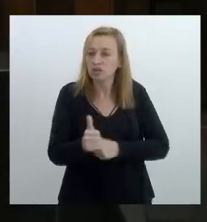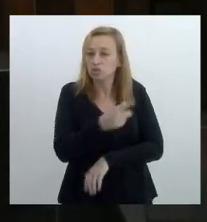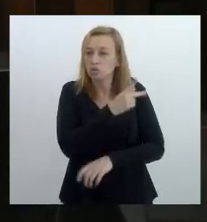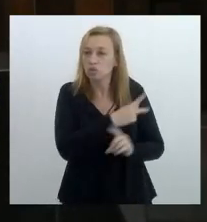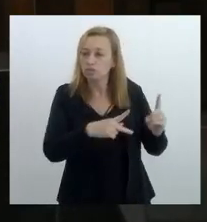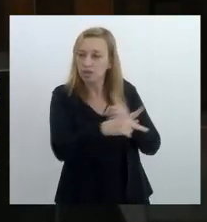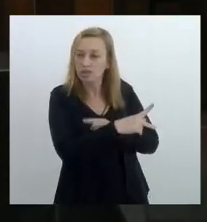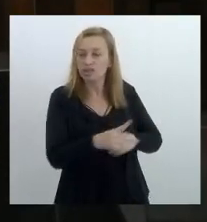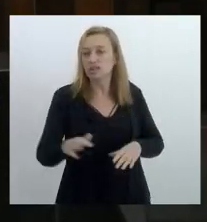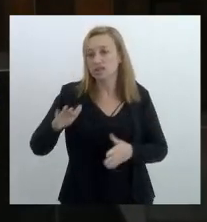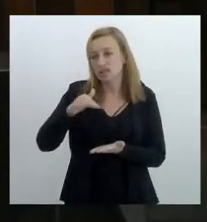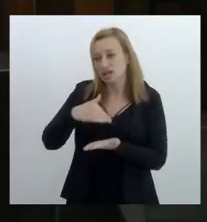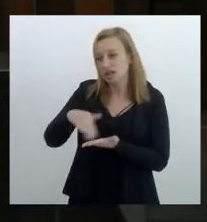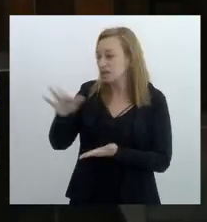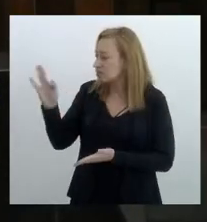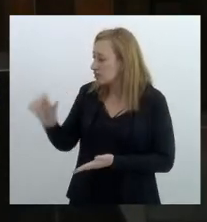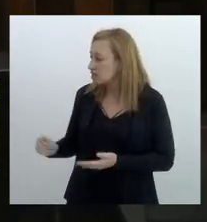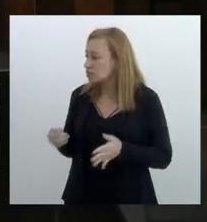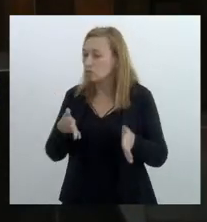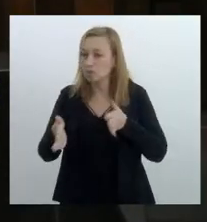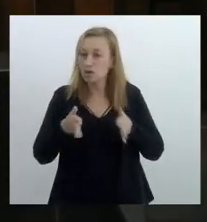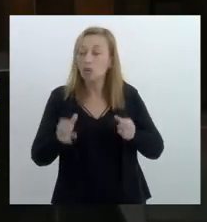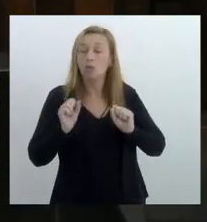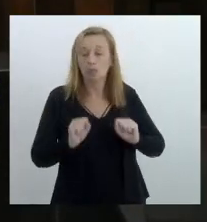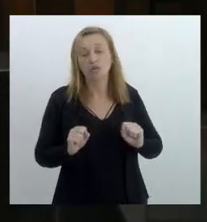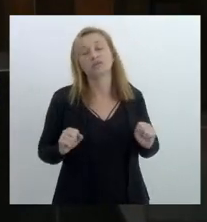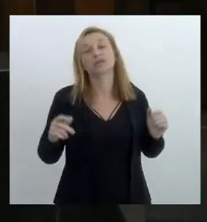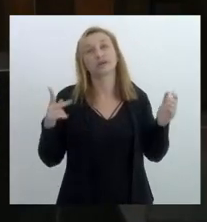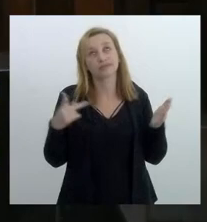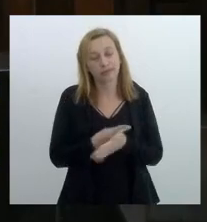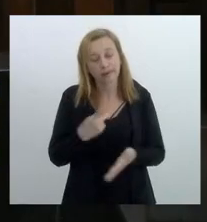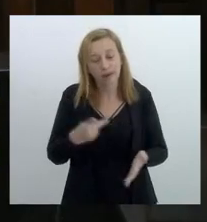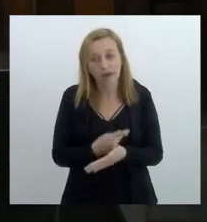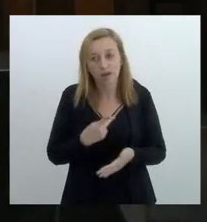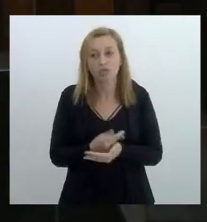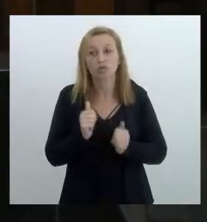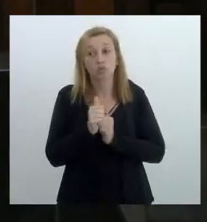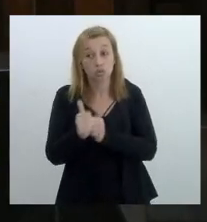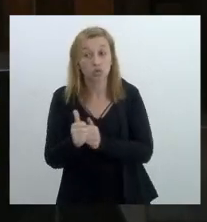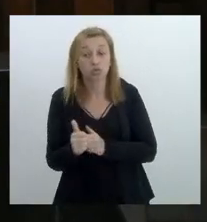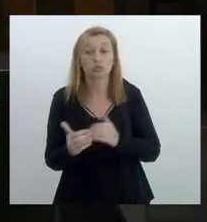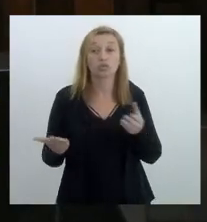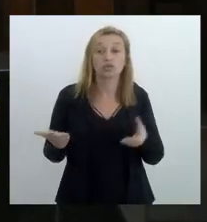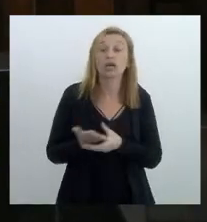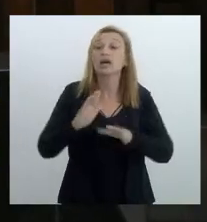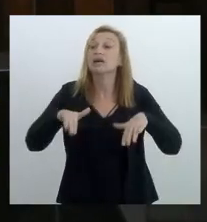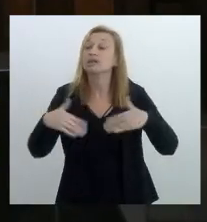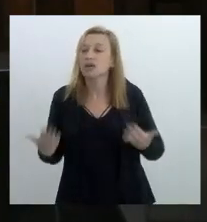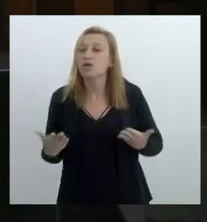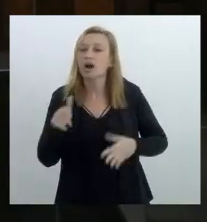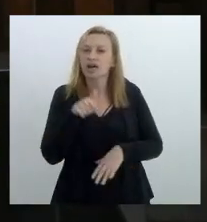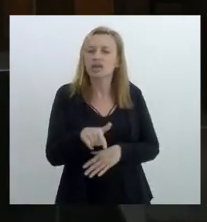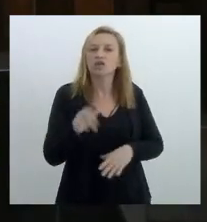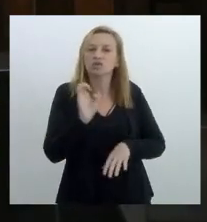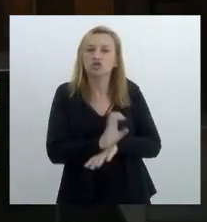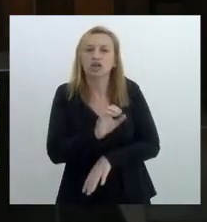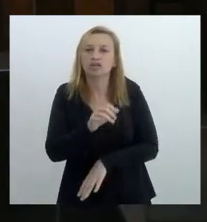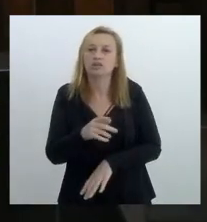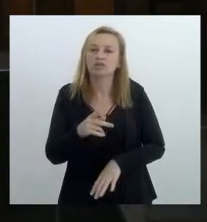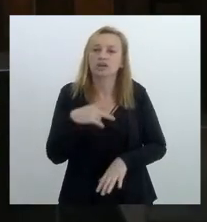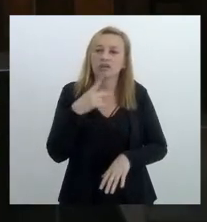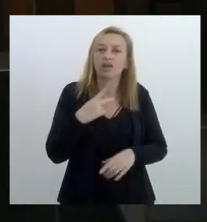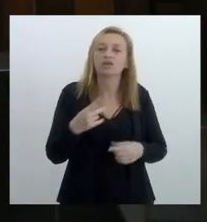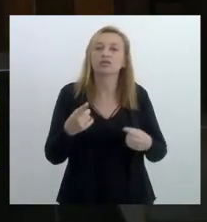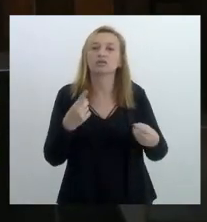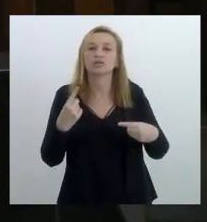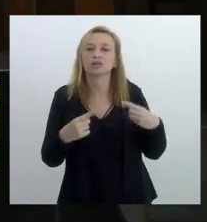e da Secretaria de Fazenda naquele período possam ter cometido ilegalidades na condução desse processo. Então, o que o Estado está projetando com